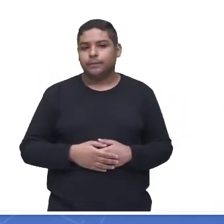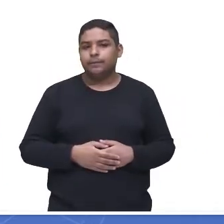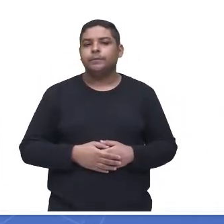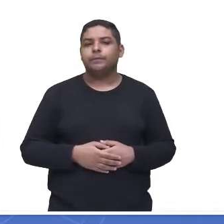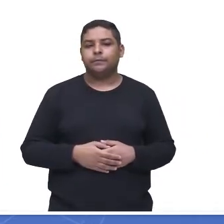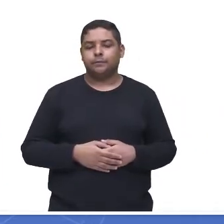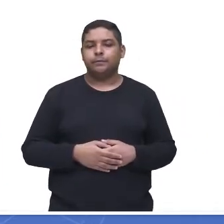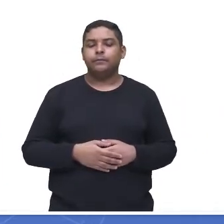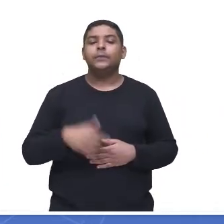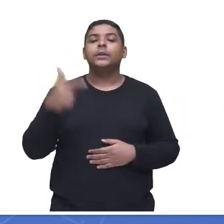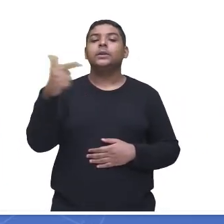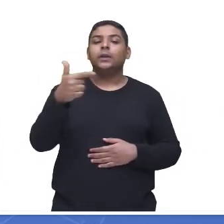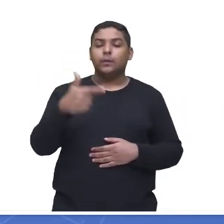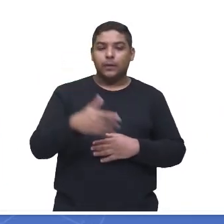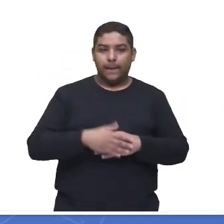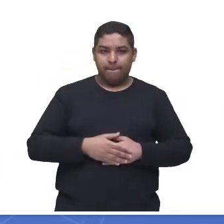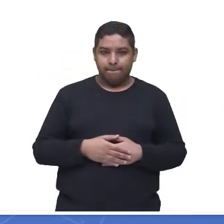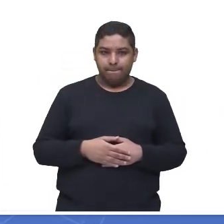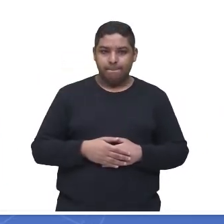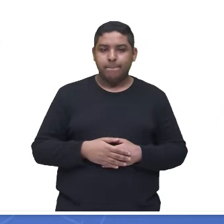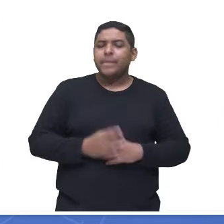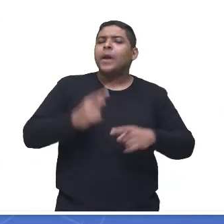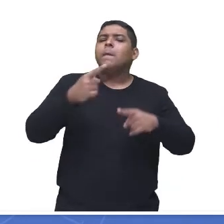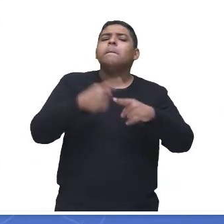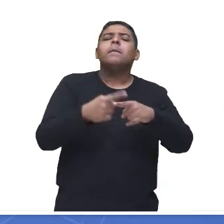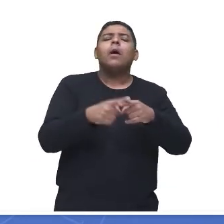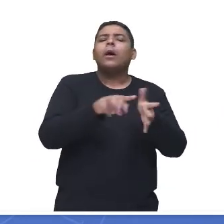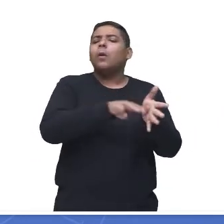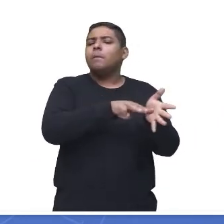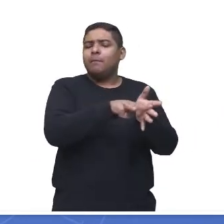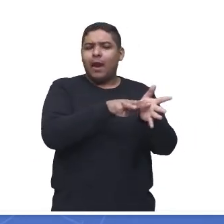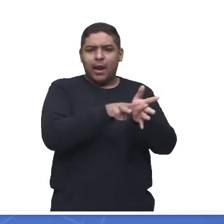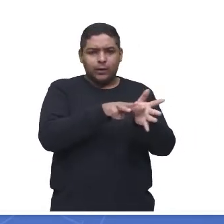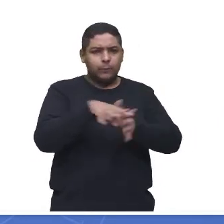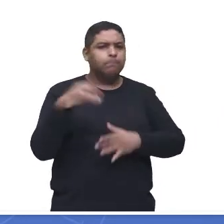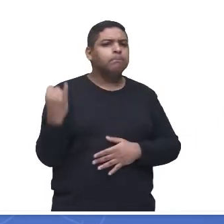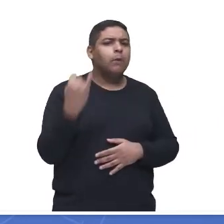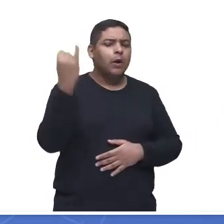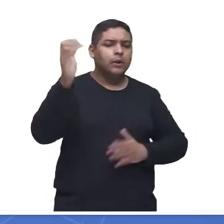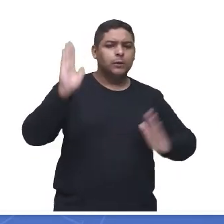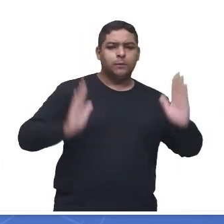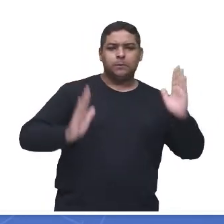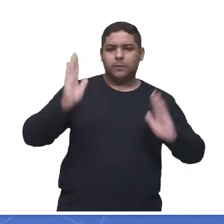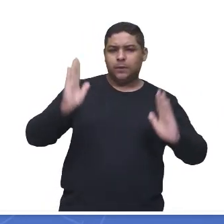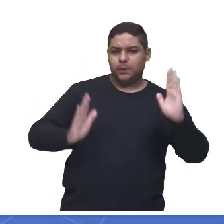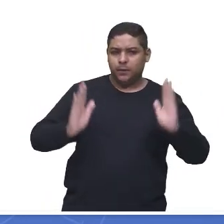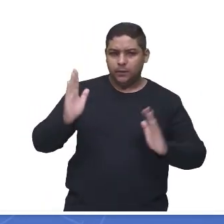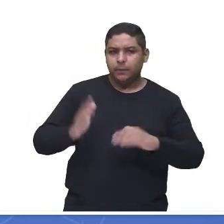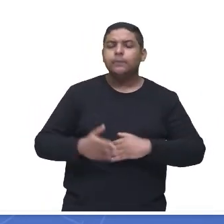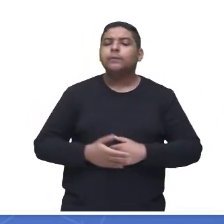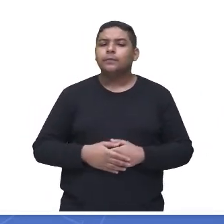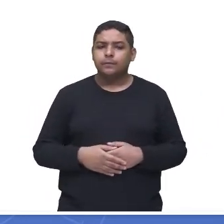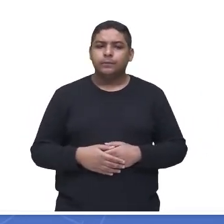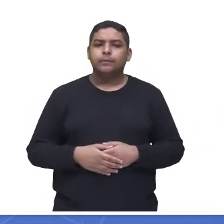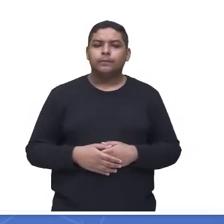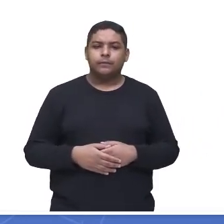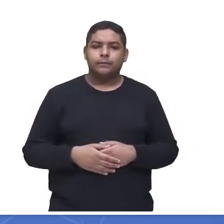ó. Segunda, por que o método foi determinante nesse período? Olha, o